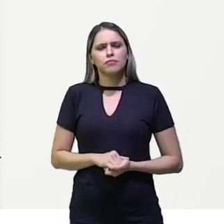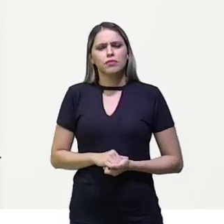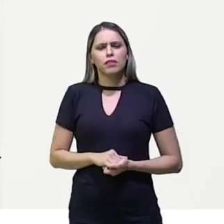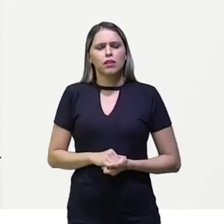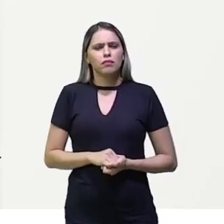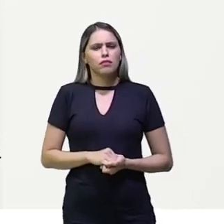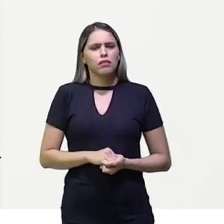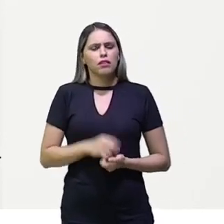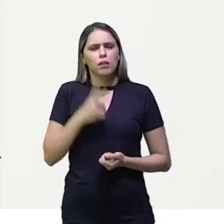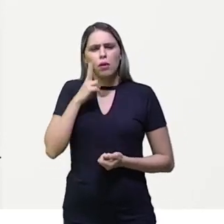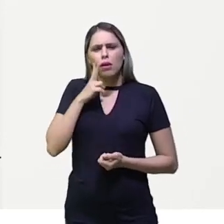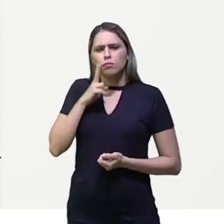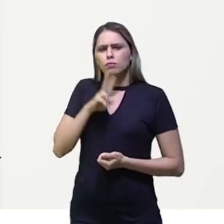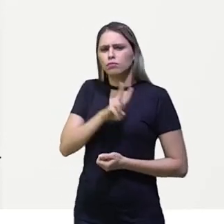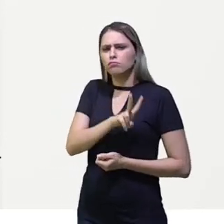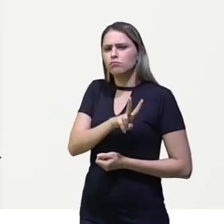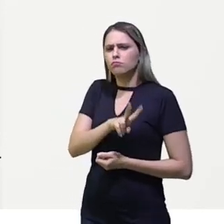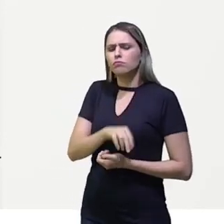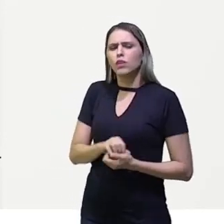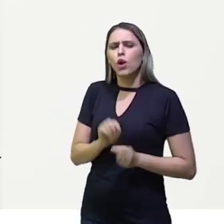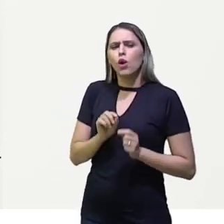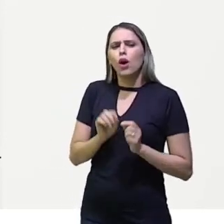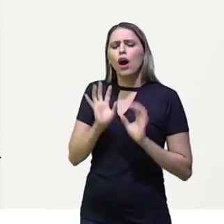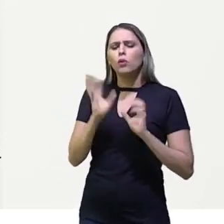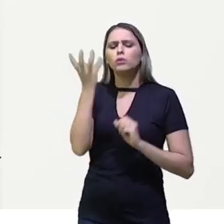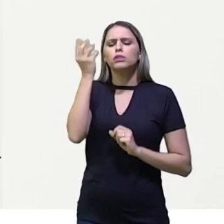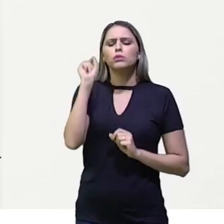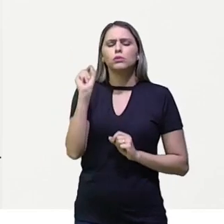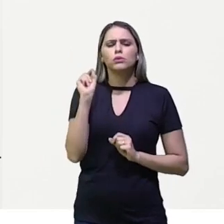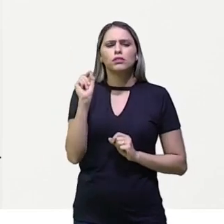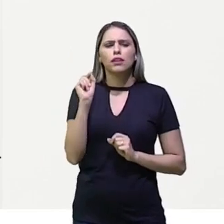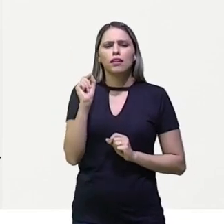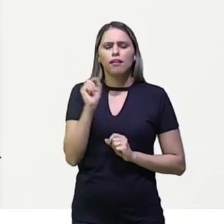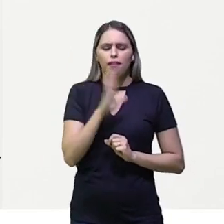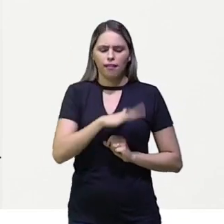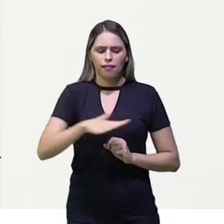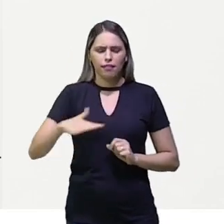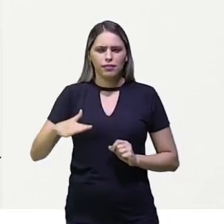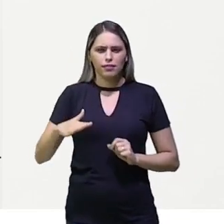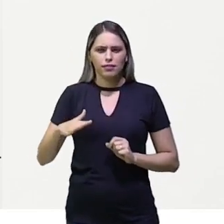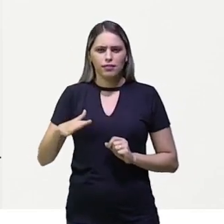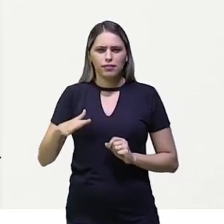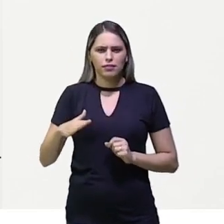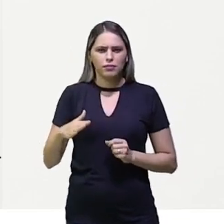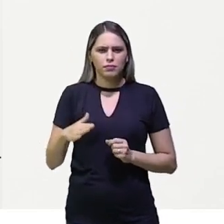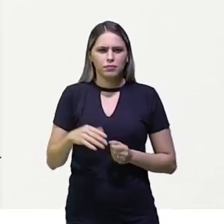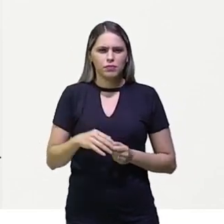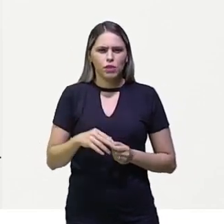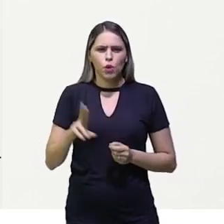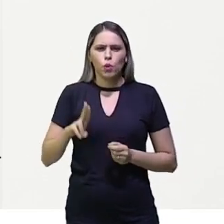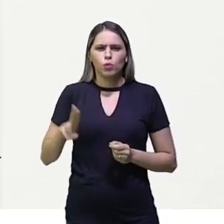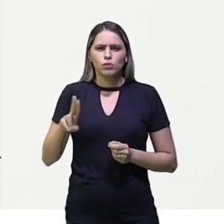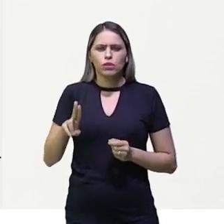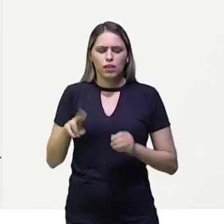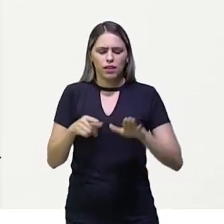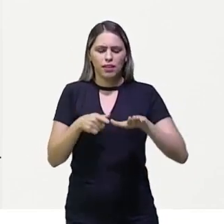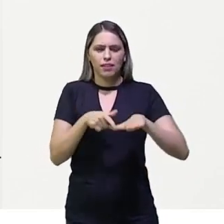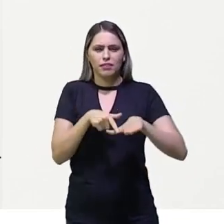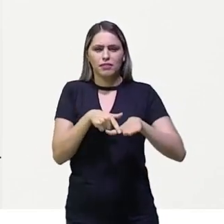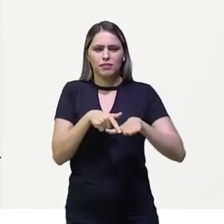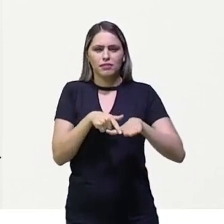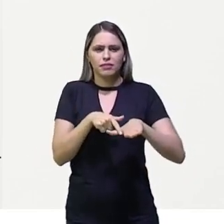está acontecendo com essas crianças. Eles estão usando